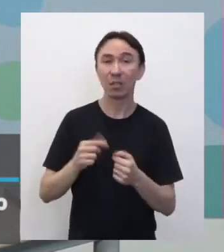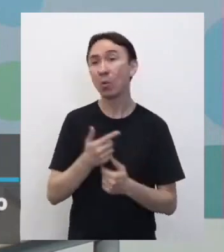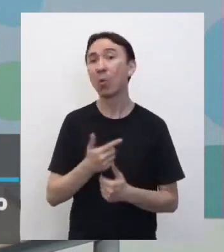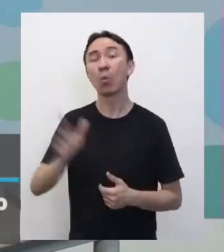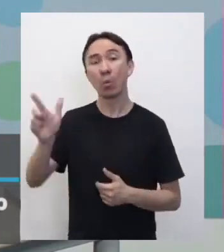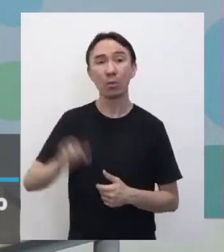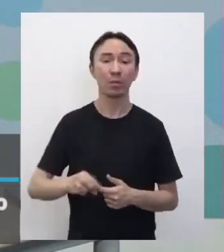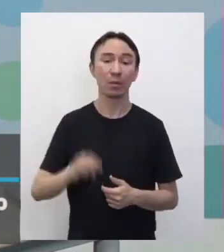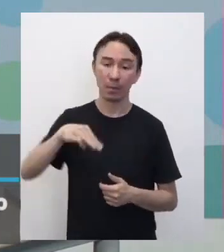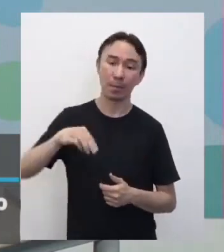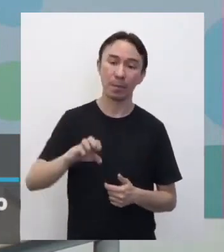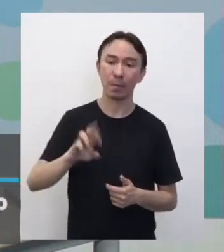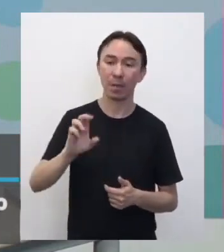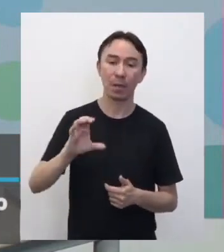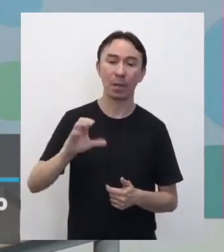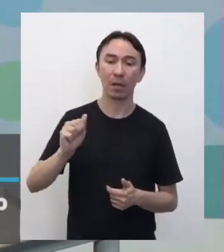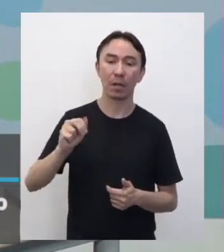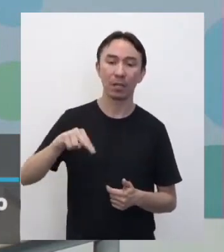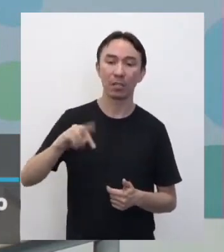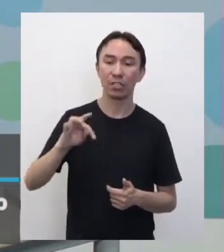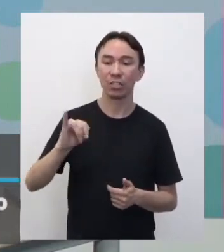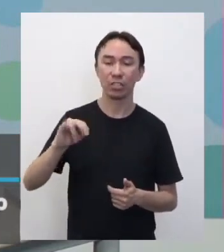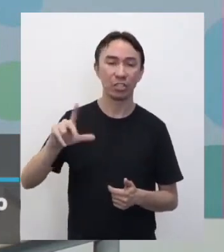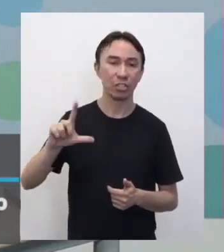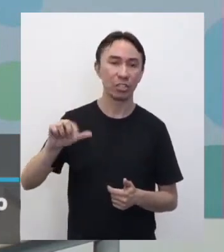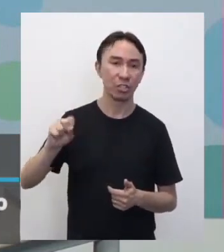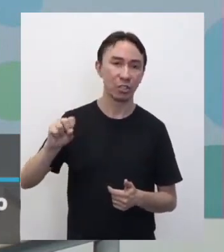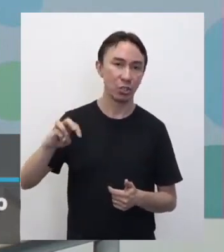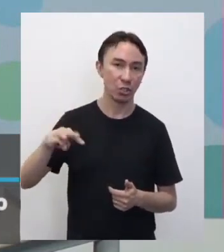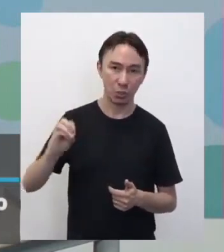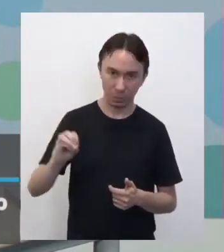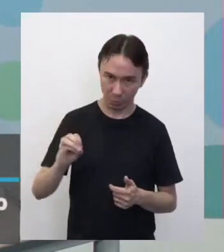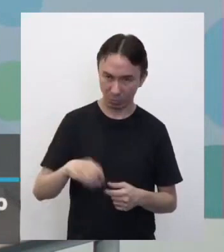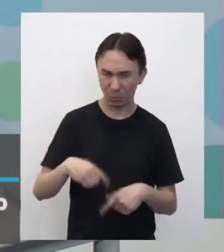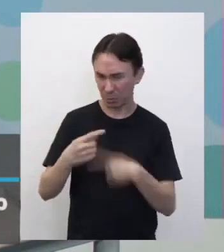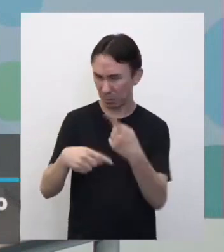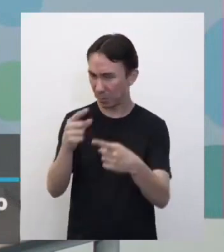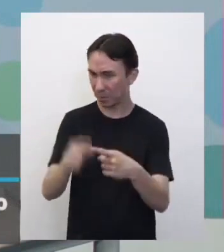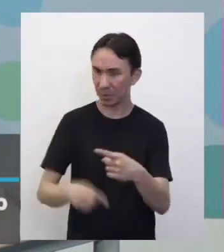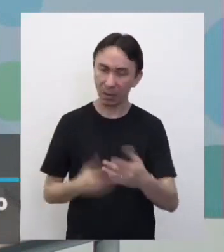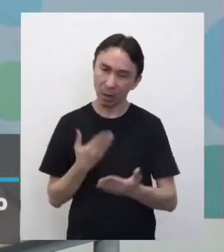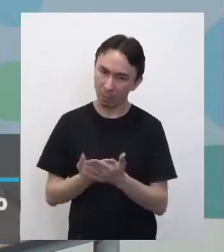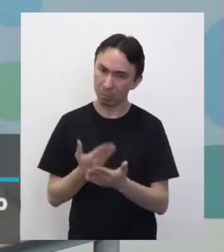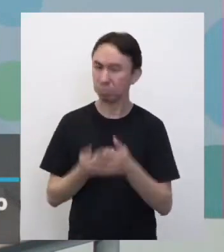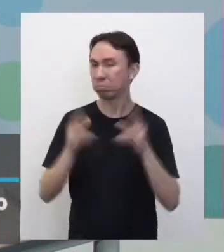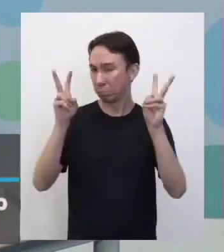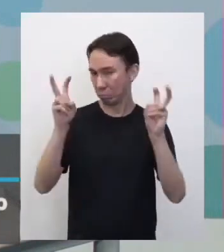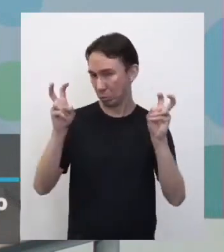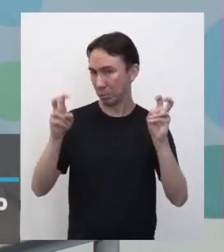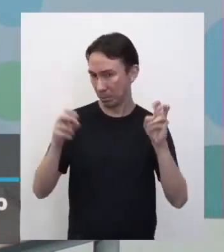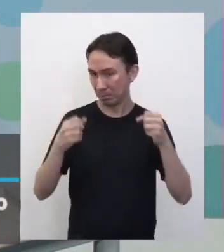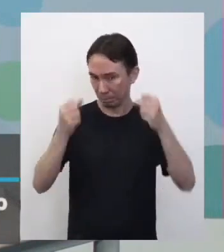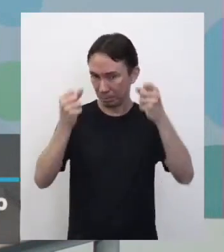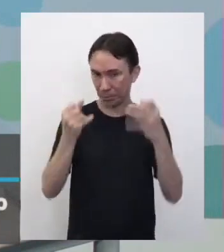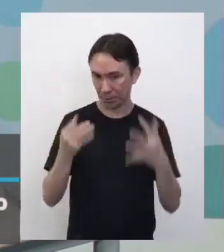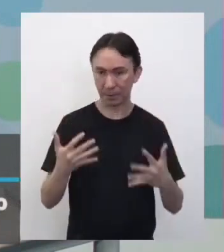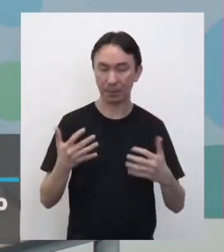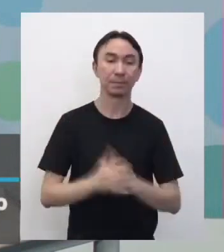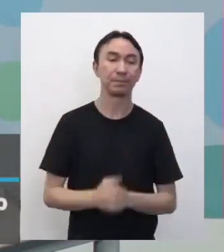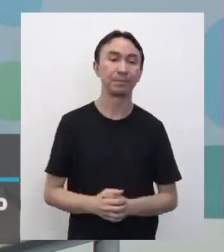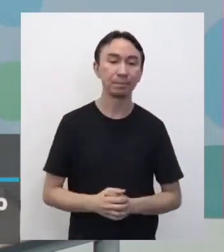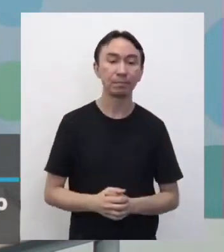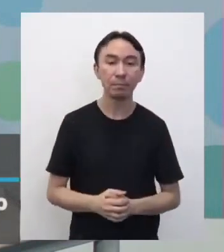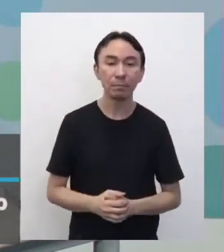gente falar aí da formação dos estados nacionais, que vai ser tema aí de próximas aulas, certo?